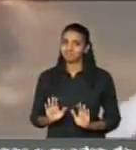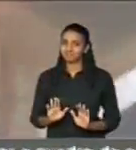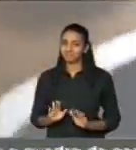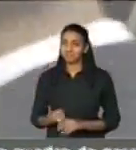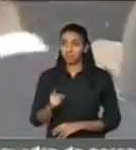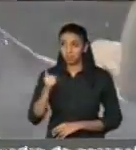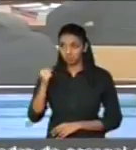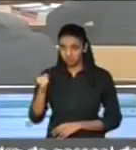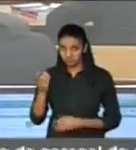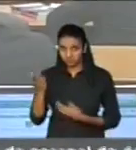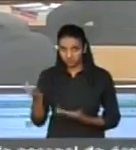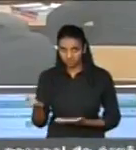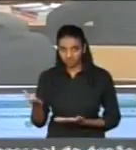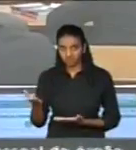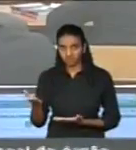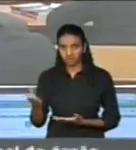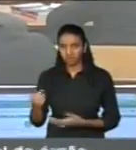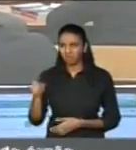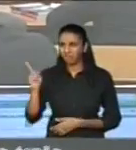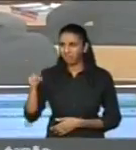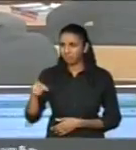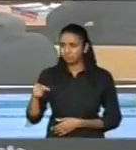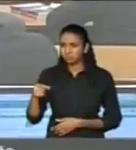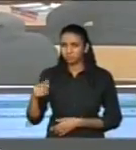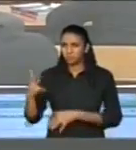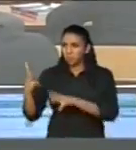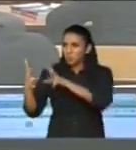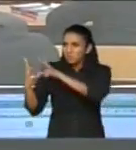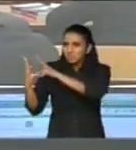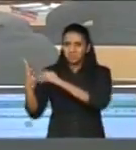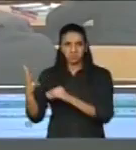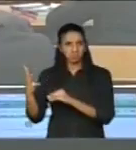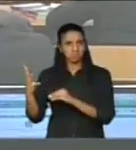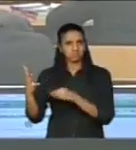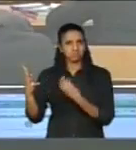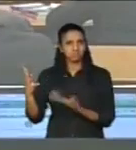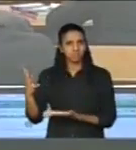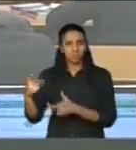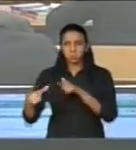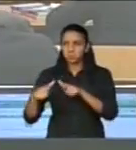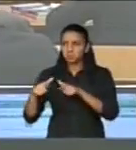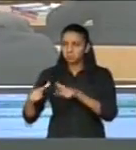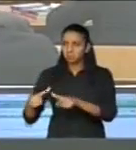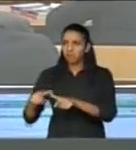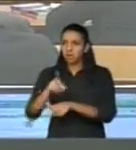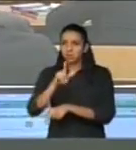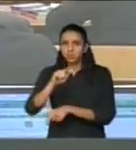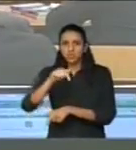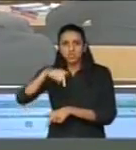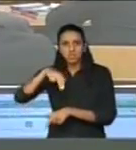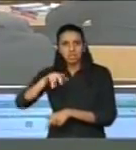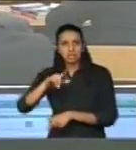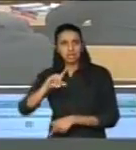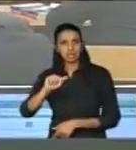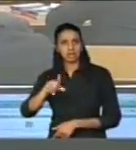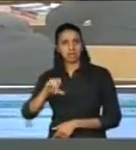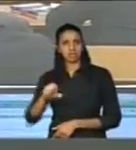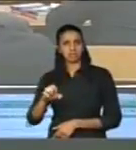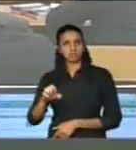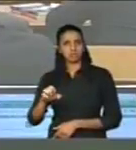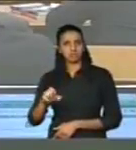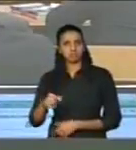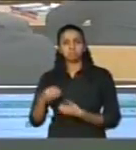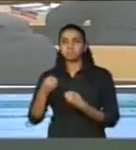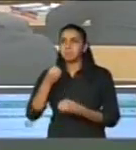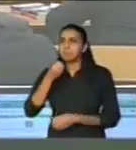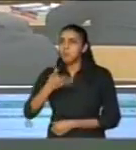até onde me prova o contrário, tem sido um exemplo. Tem sido uma pessoa que, com dignidade, tem assumido as pastas por onde passou e tem dado